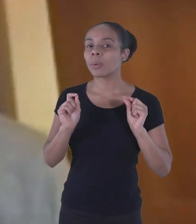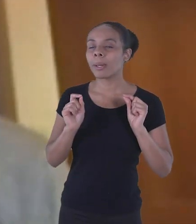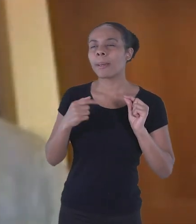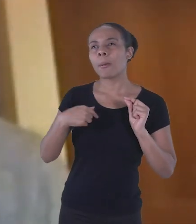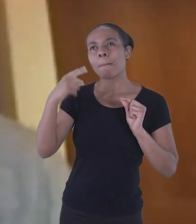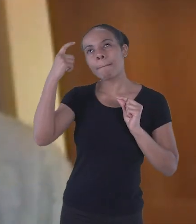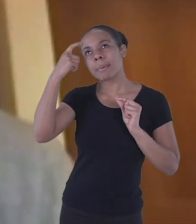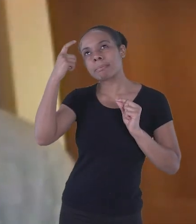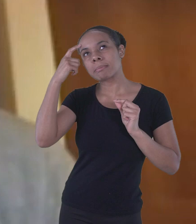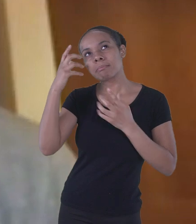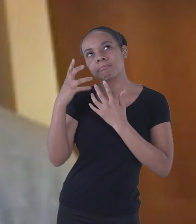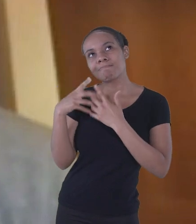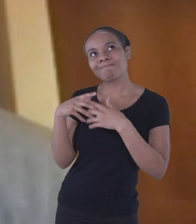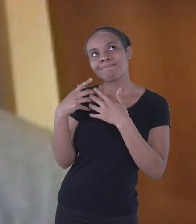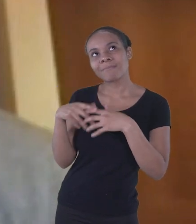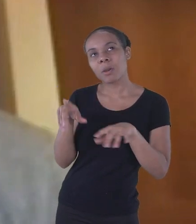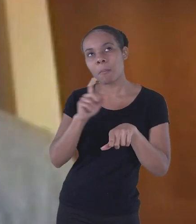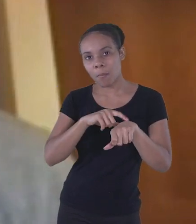escrevendo.